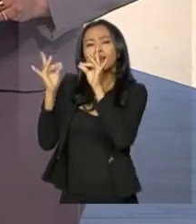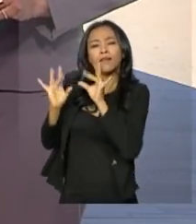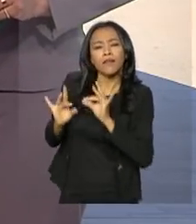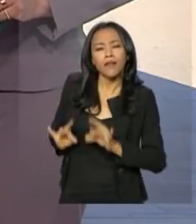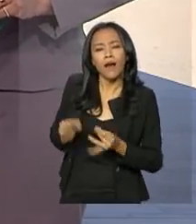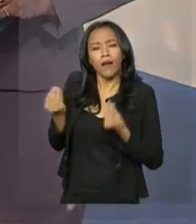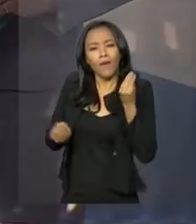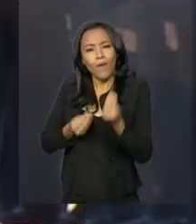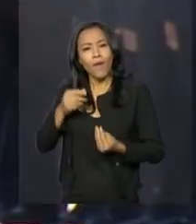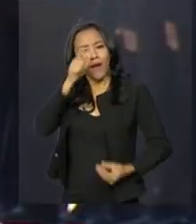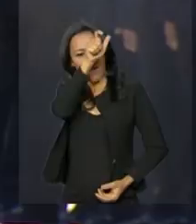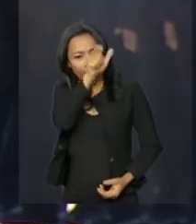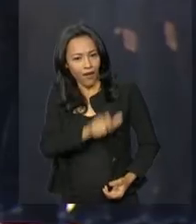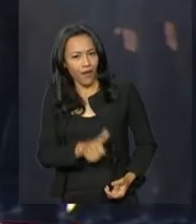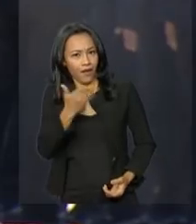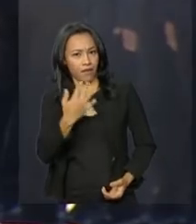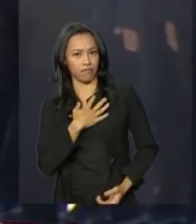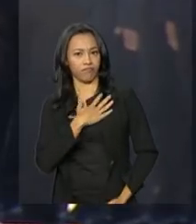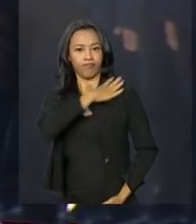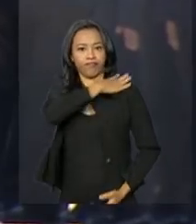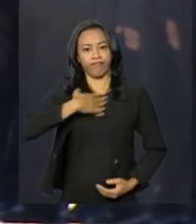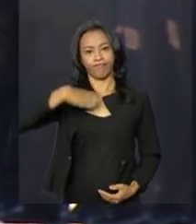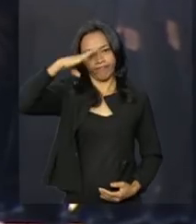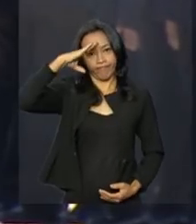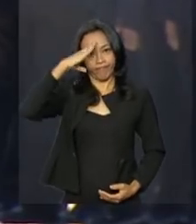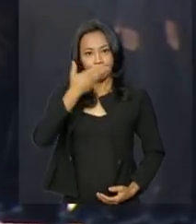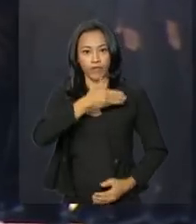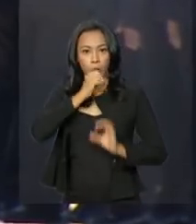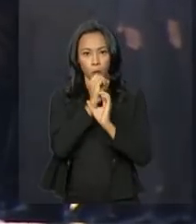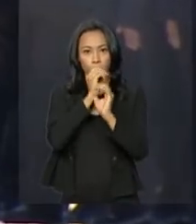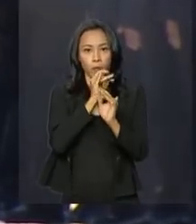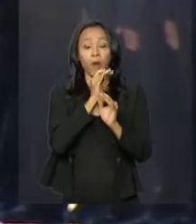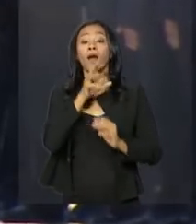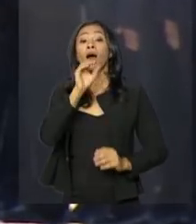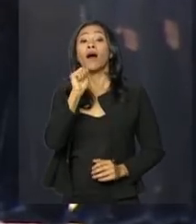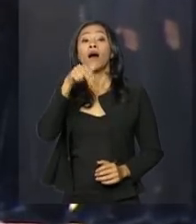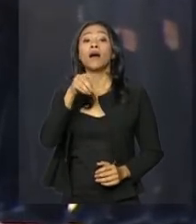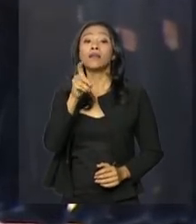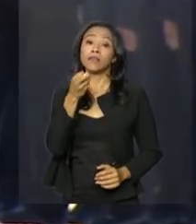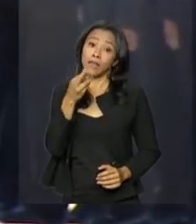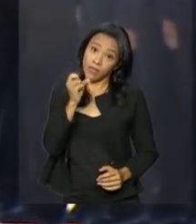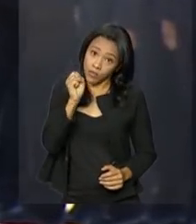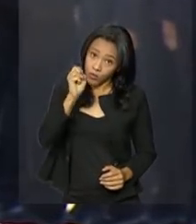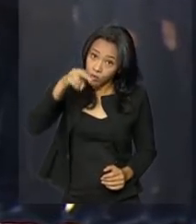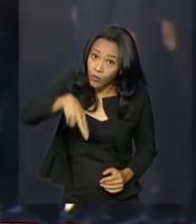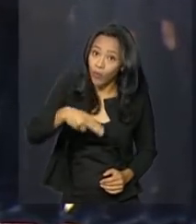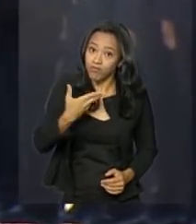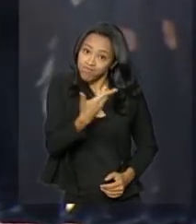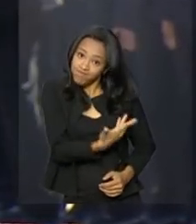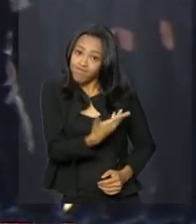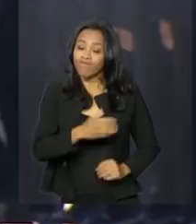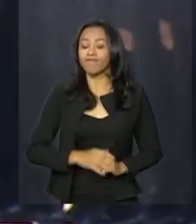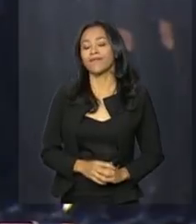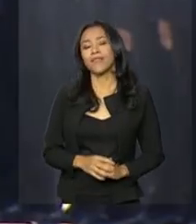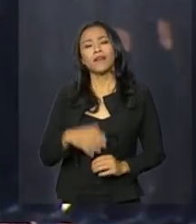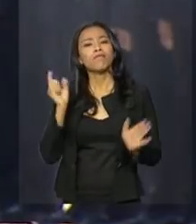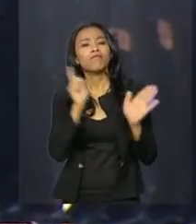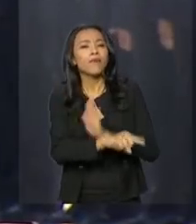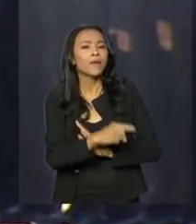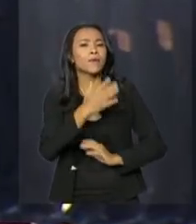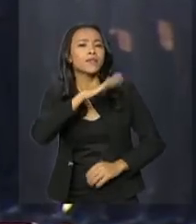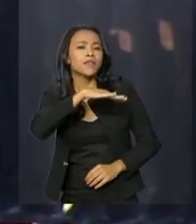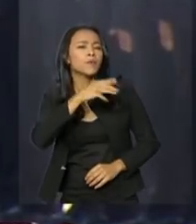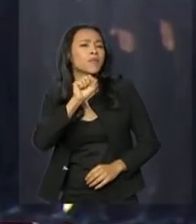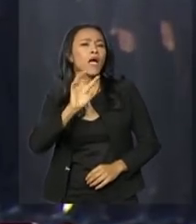detalhe é o comandante Anderson, capitão de corveta do Corpo de Fuzileiros Navais. Comandante, o que